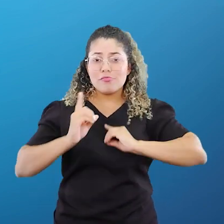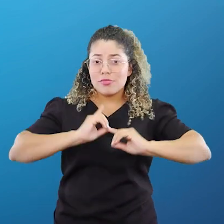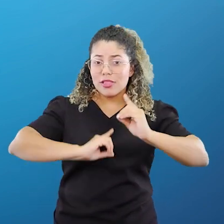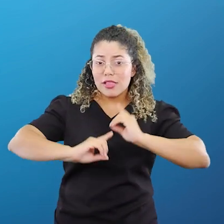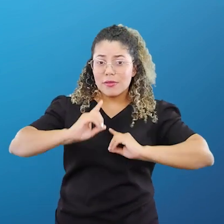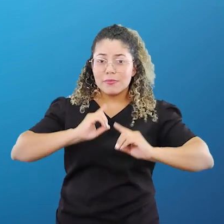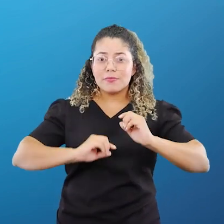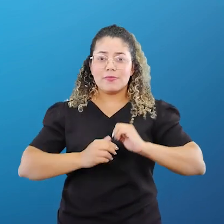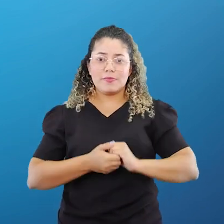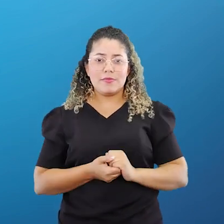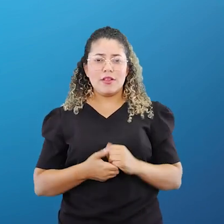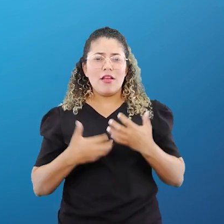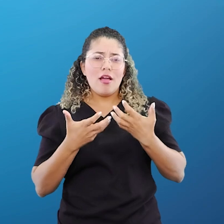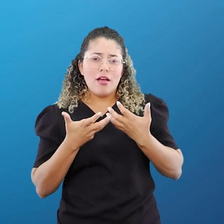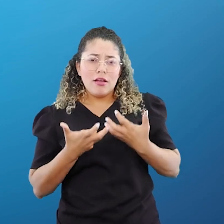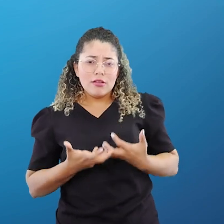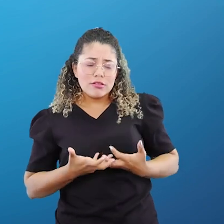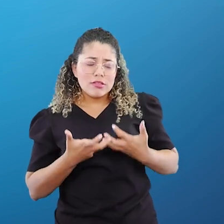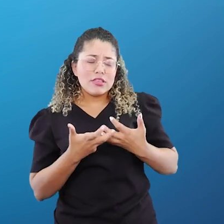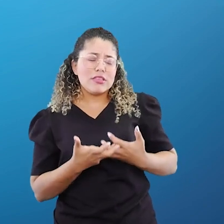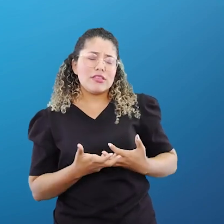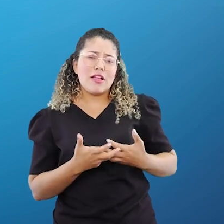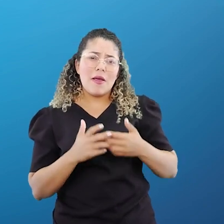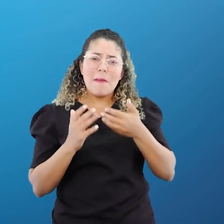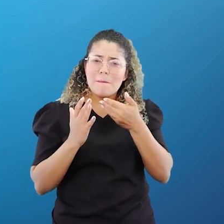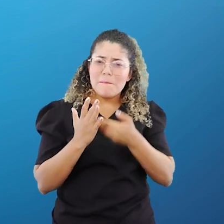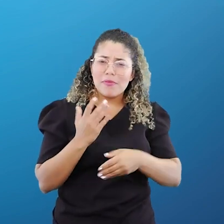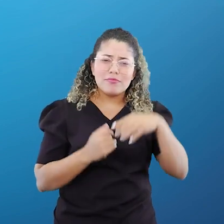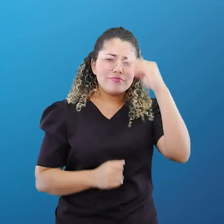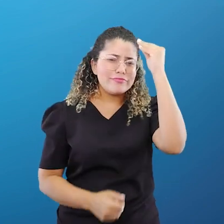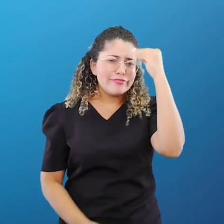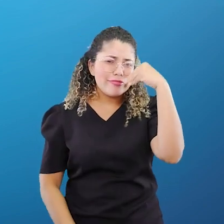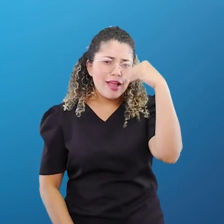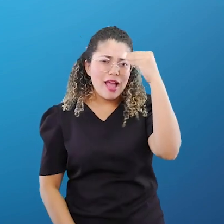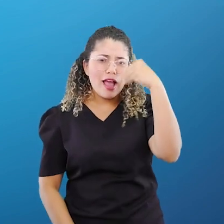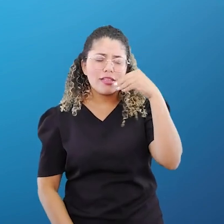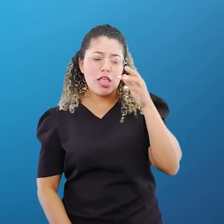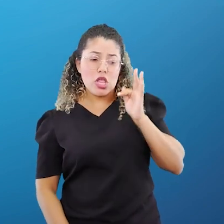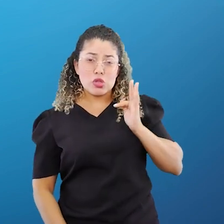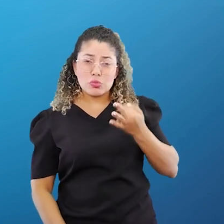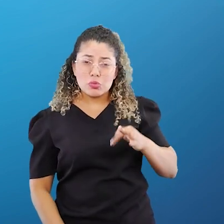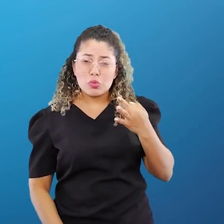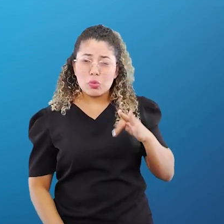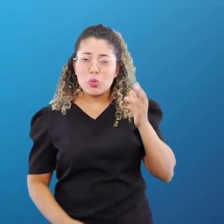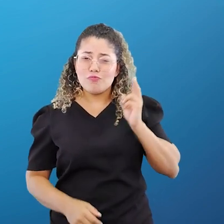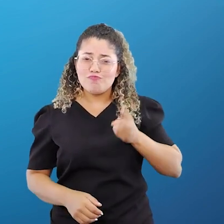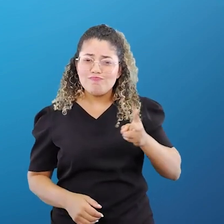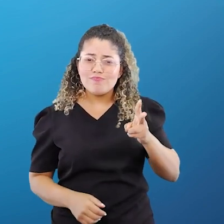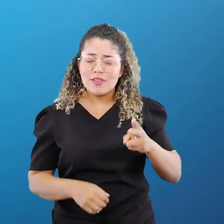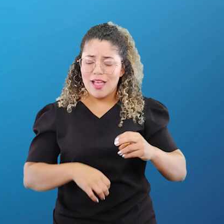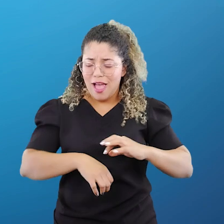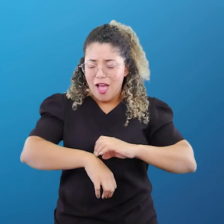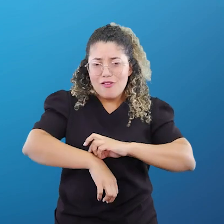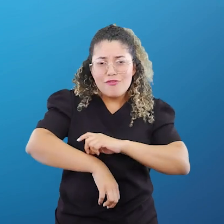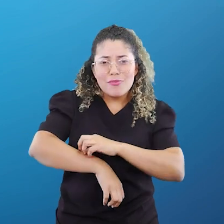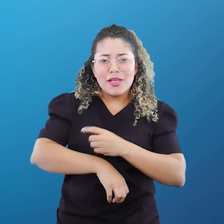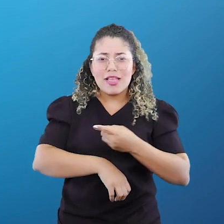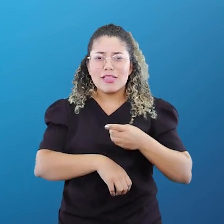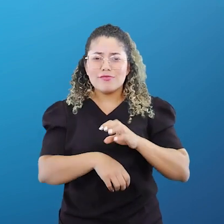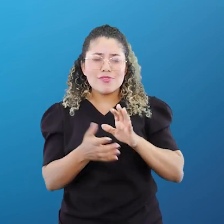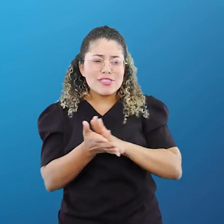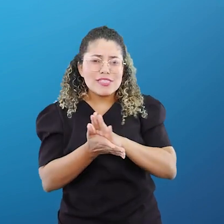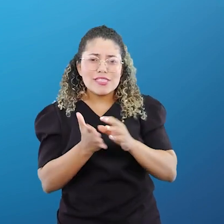depressão, cansaço, perda de força, dores crônicas, formigamentos e